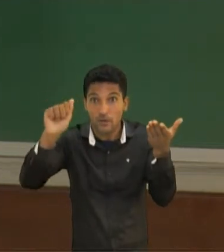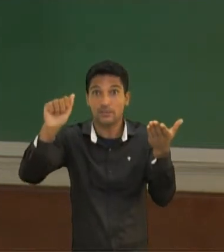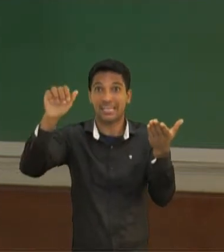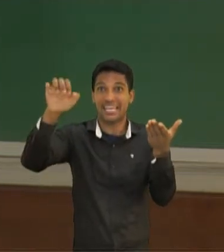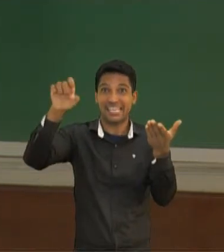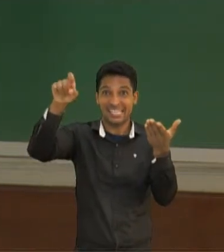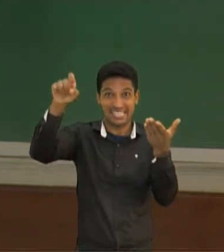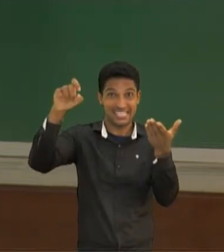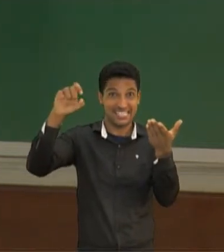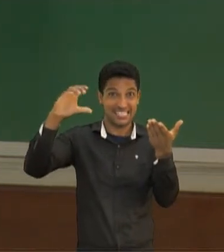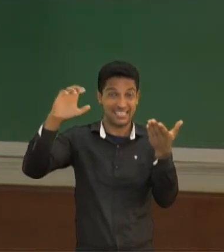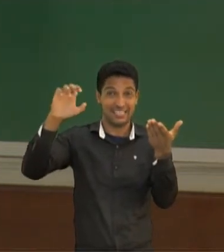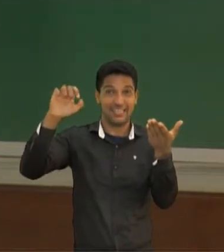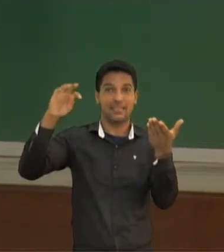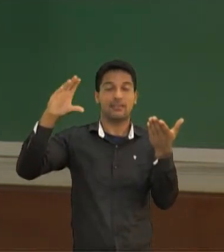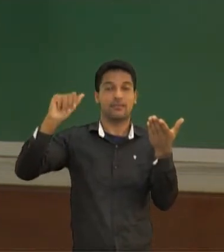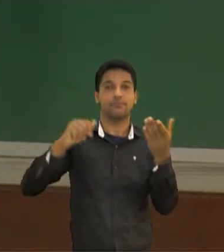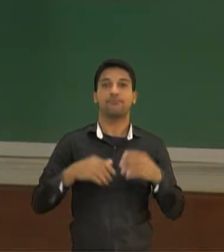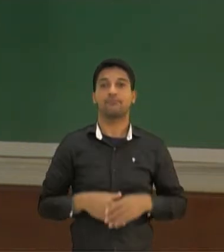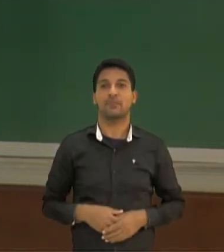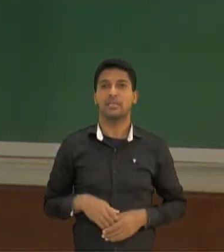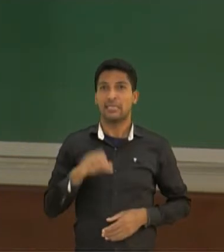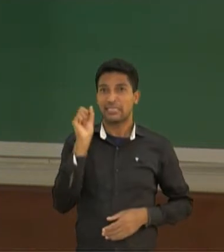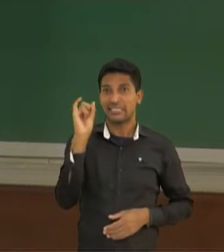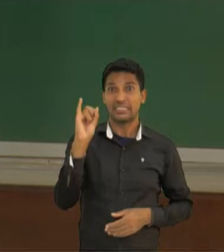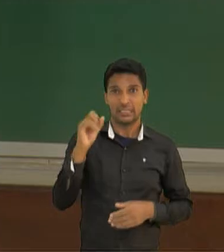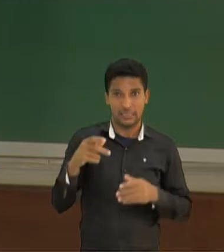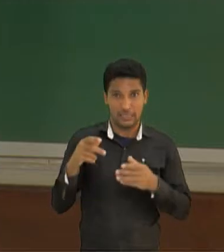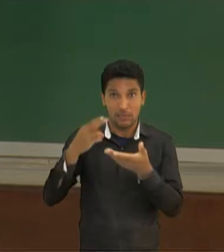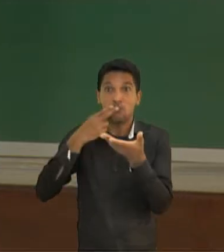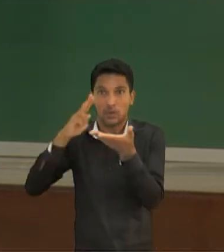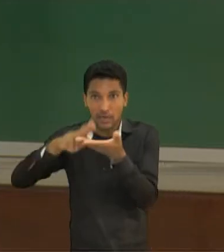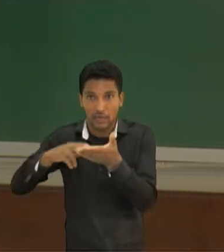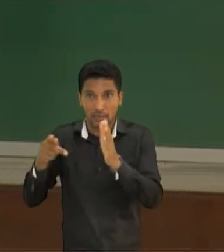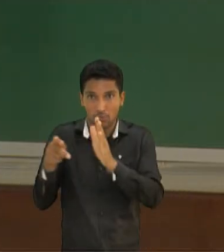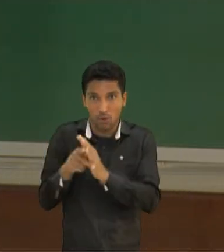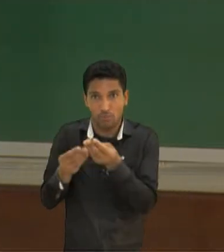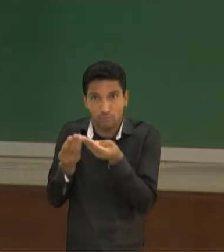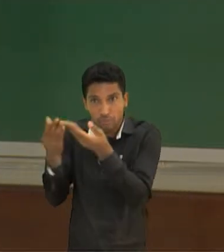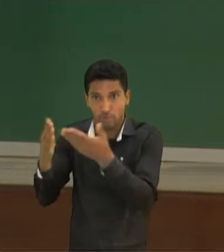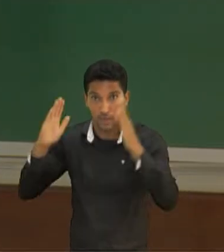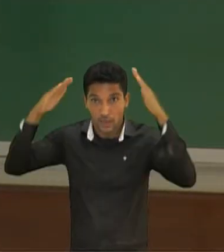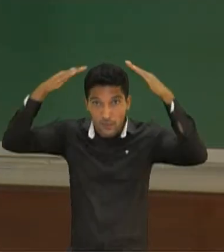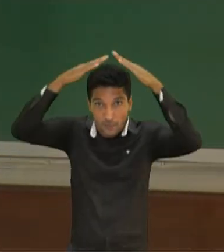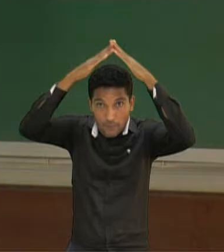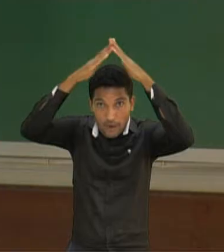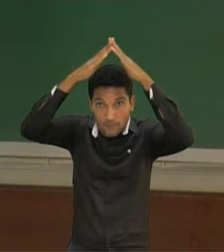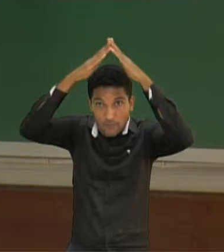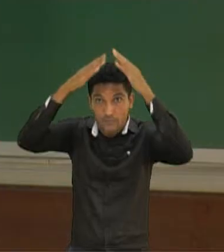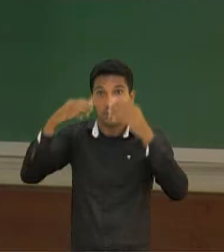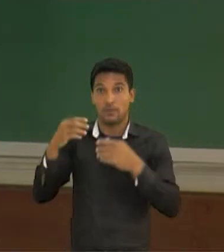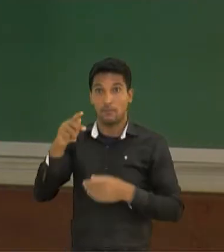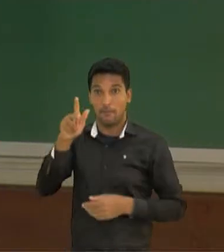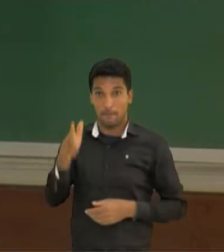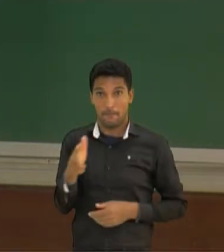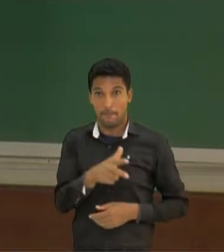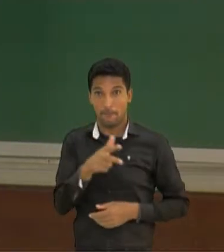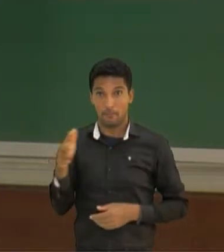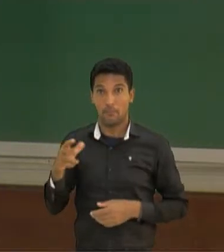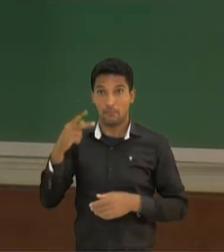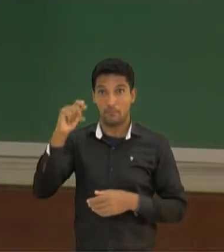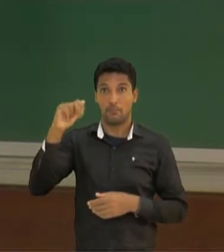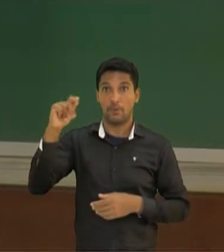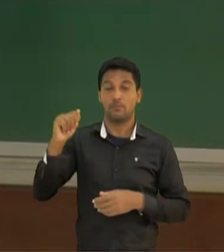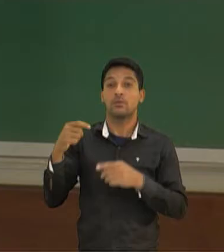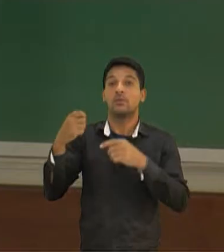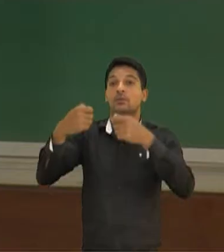endereçada ao Papa, eu vou escrever vossa santidade, enfim, né? Aí a gente tem inúmeras possibilidades de